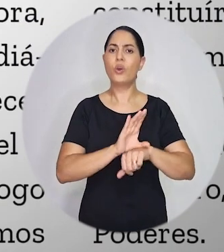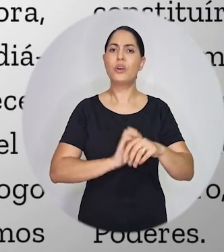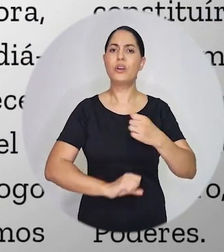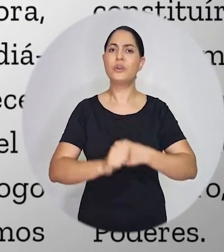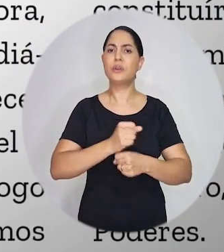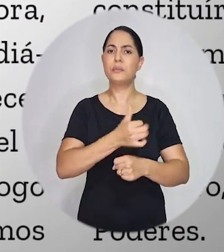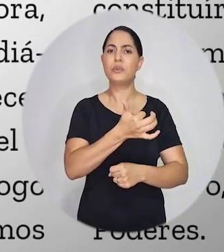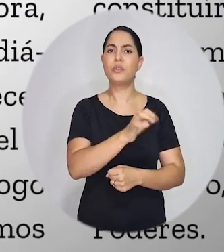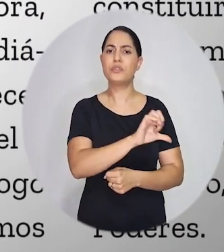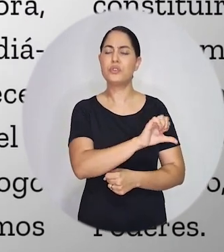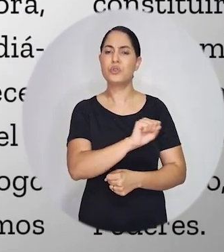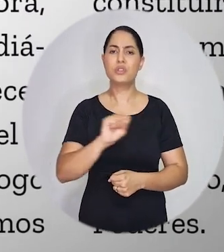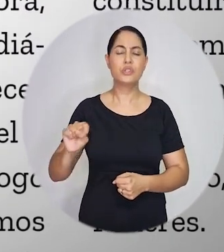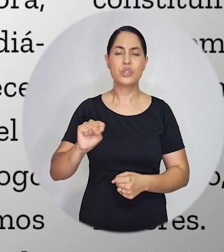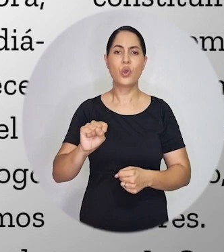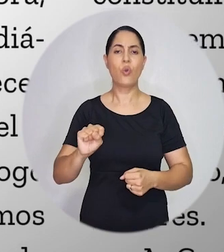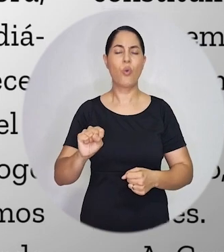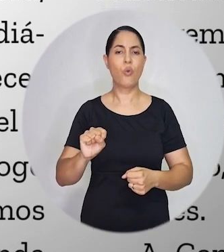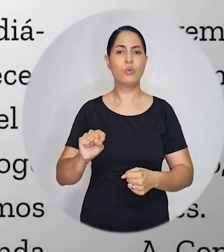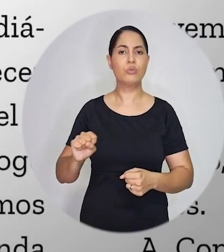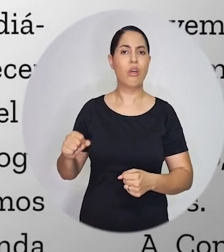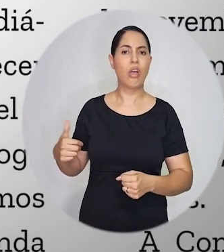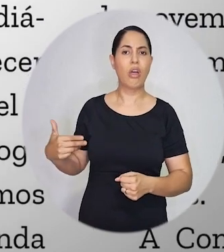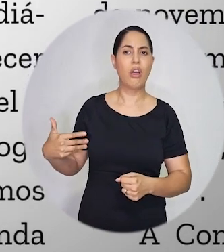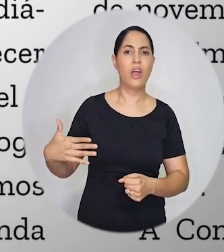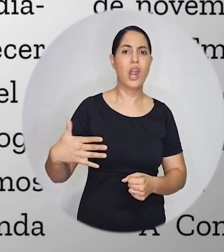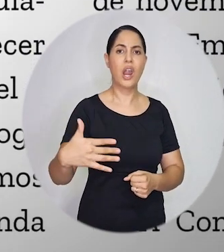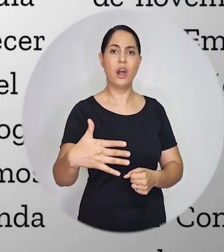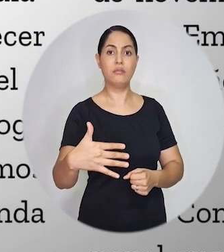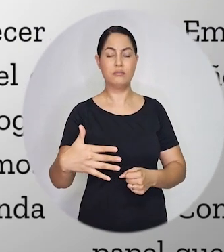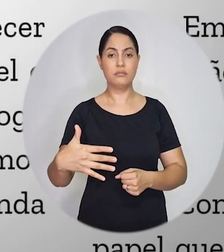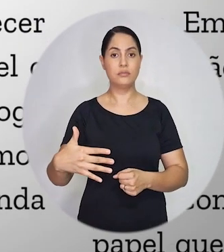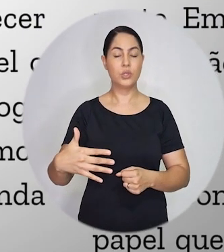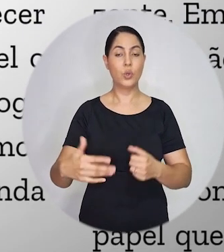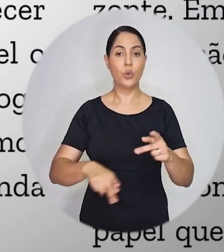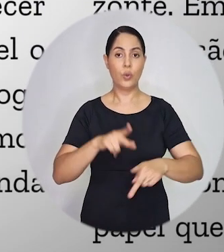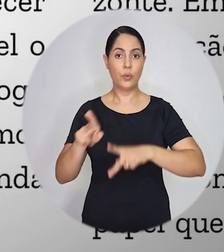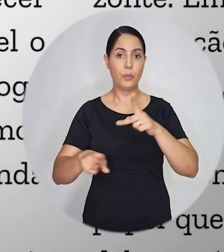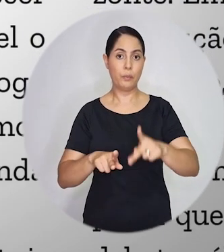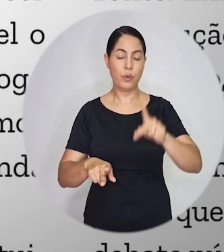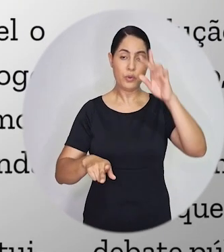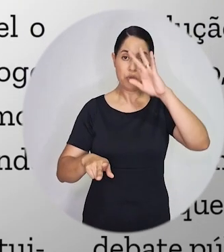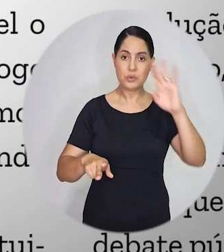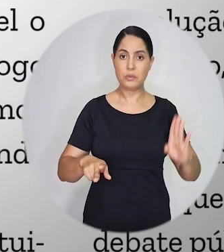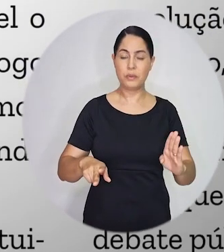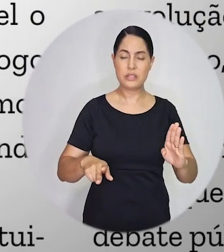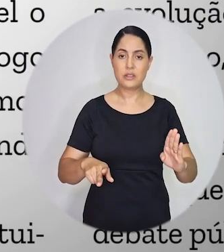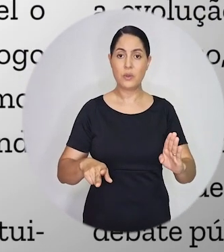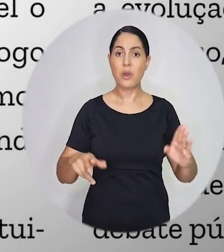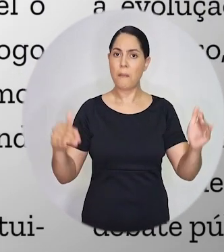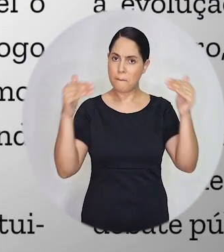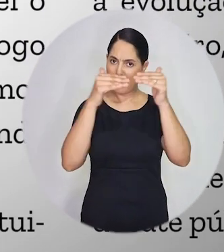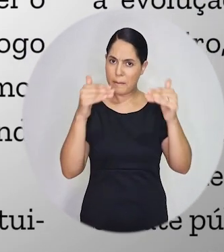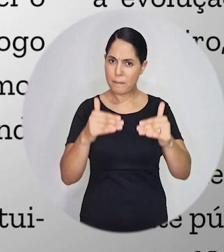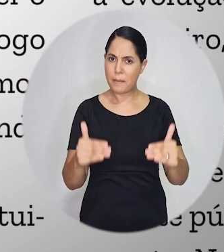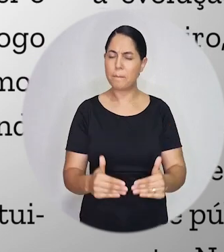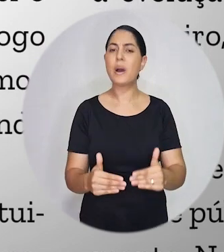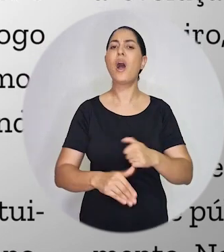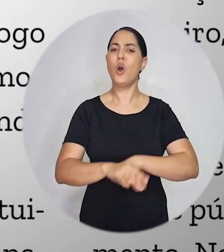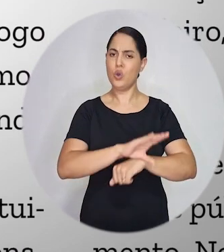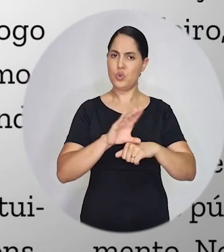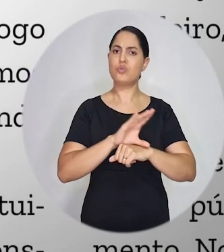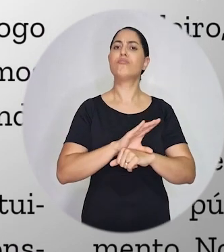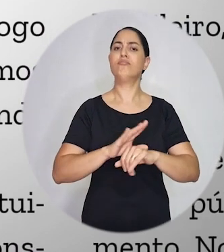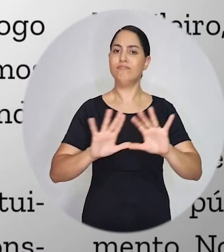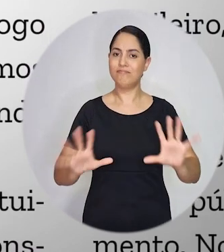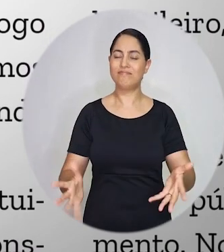1988 promove o fim de desencontros que dificultam a nossa evolução enquanto povo e enquanto nação. Esse espírito de convergência